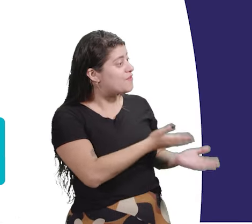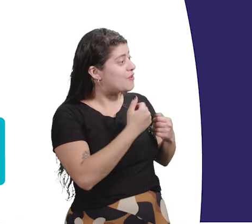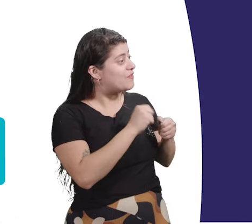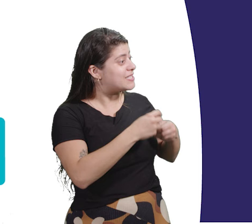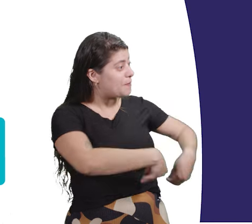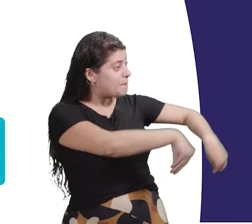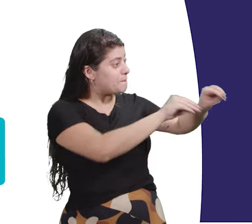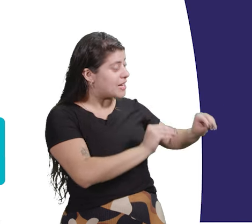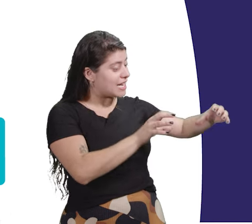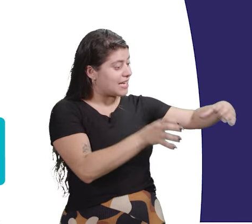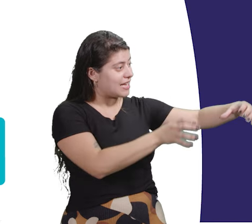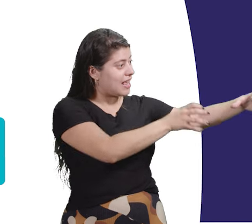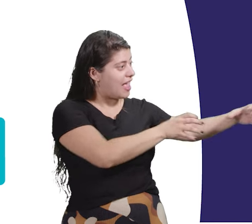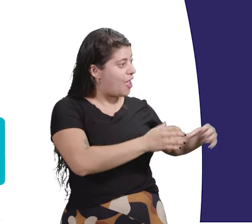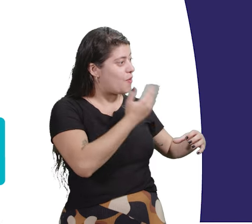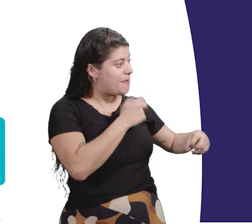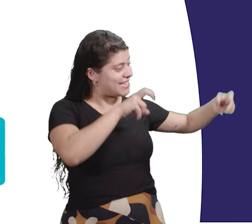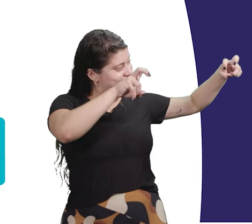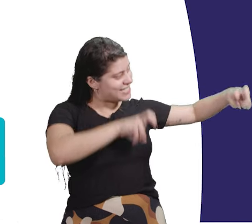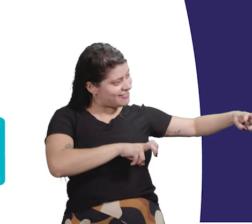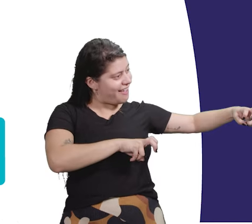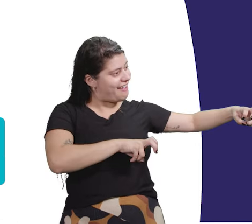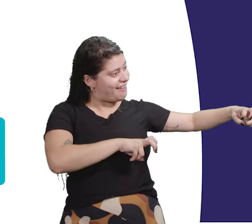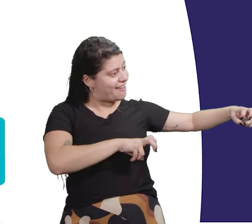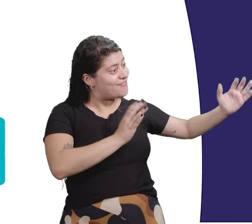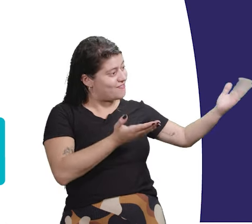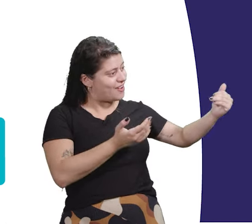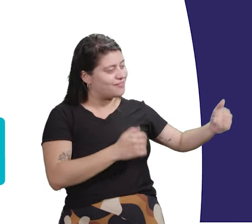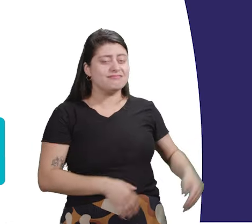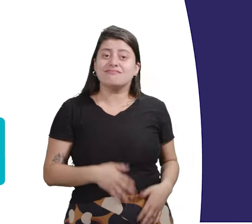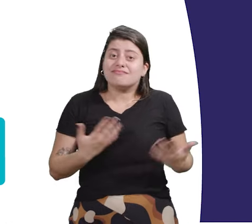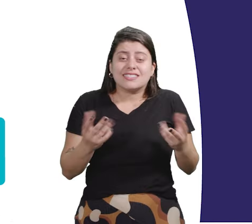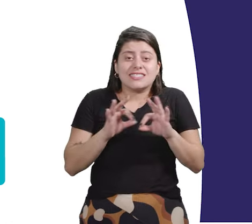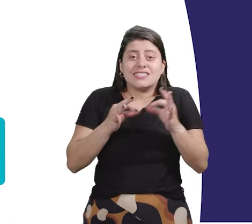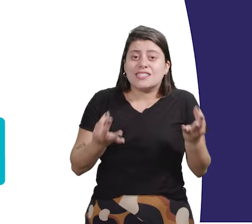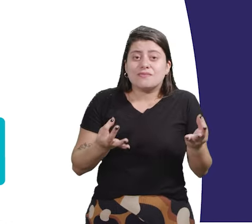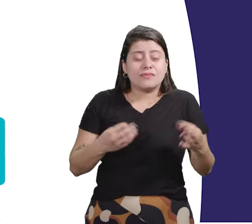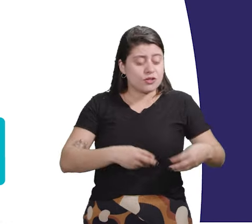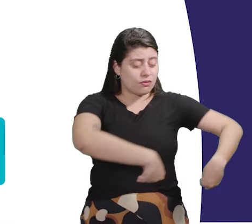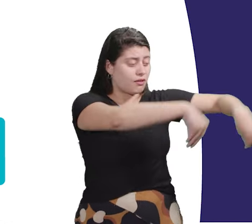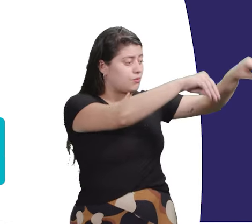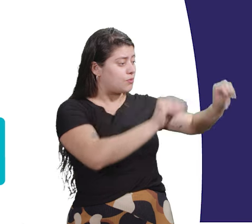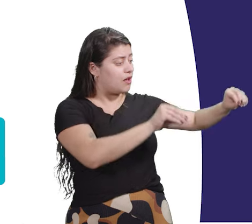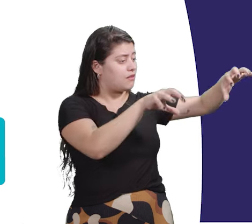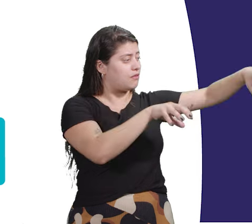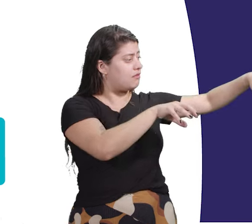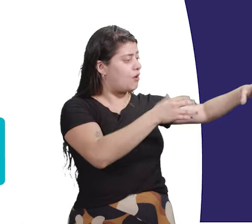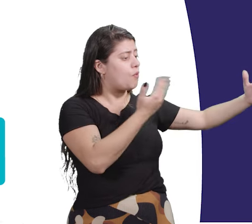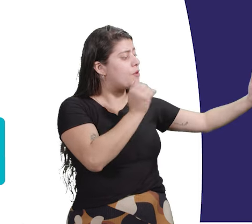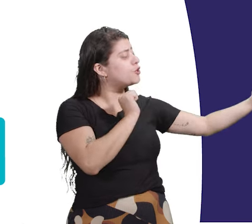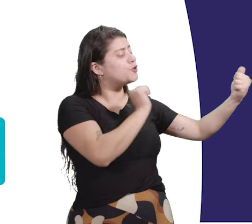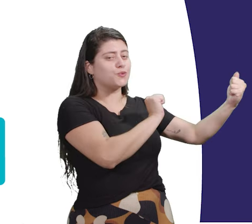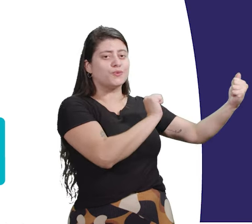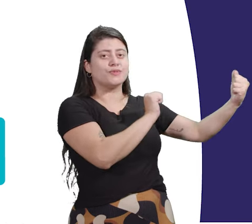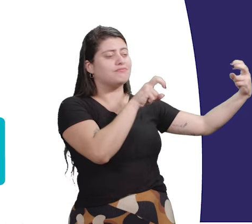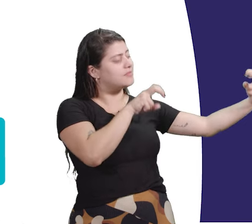ali uma toalha e fazer ali um lanche juntos, né? Então, acho que é ter esse tempo mesmo de parar um